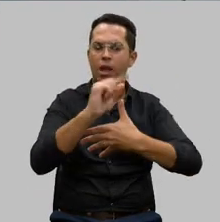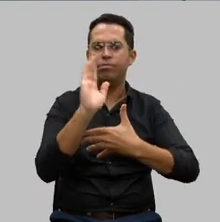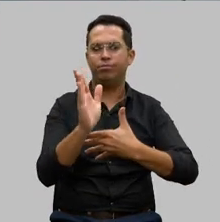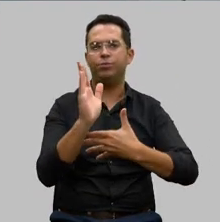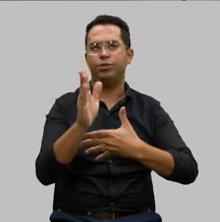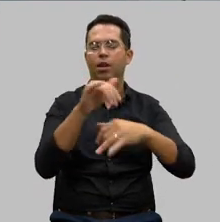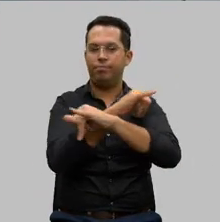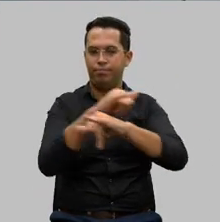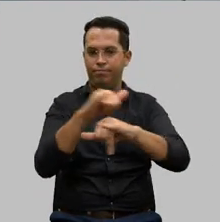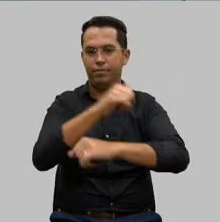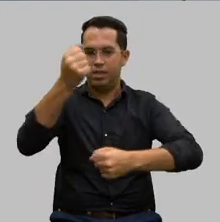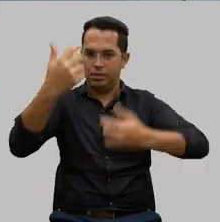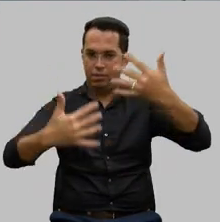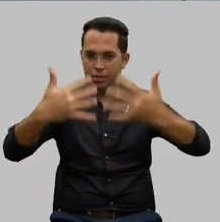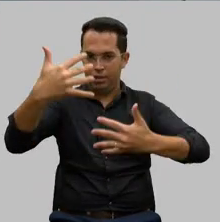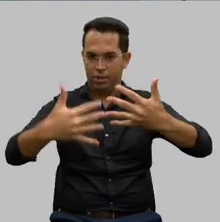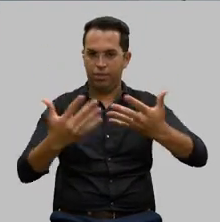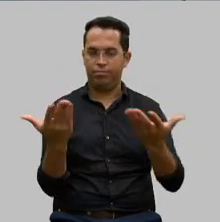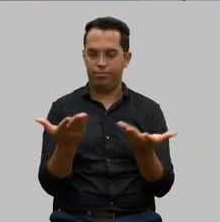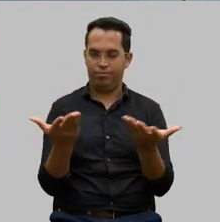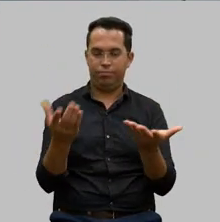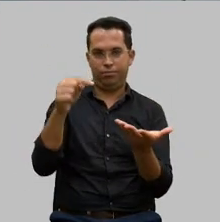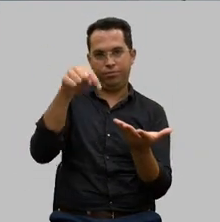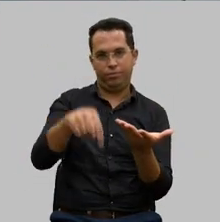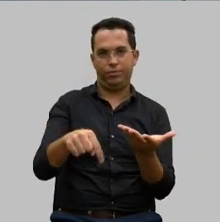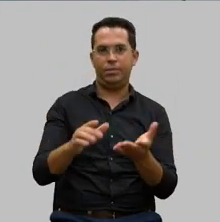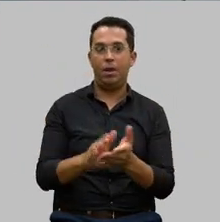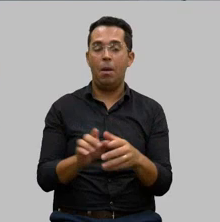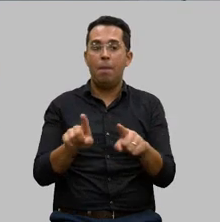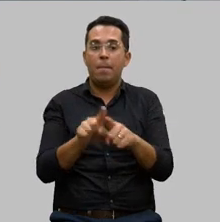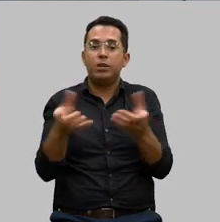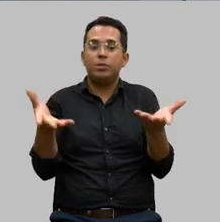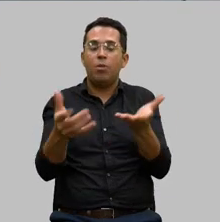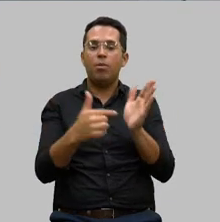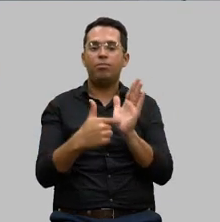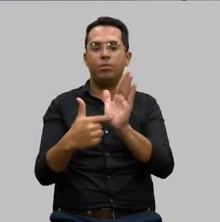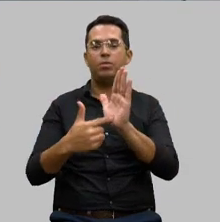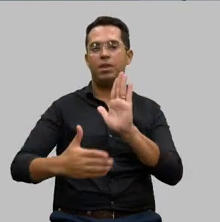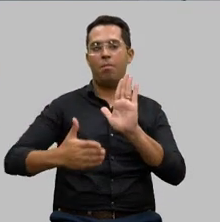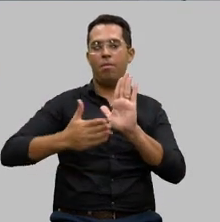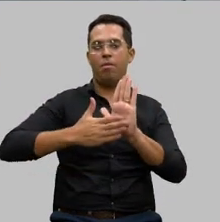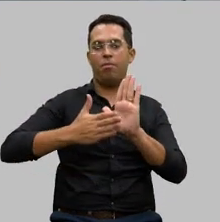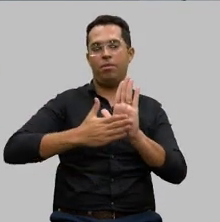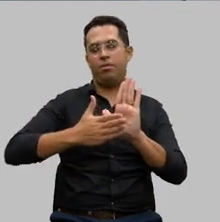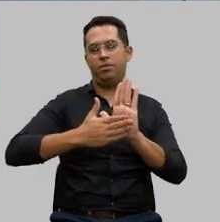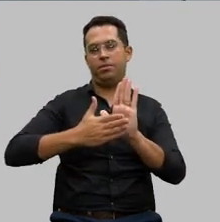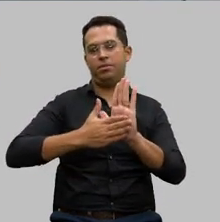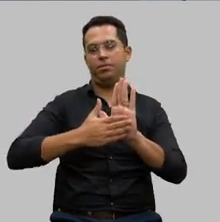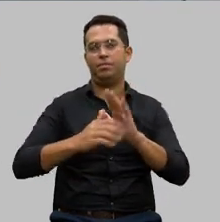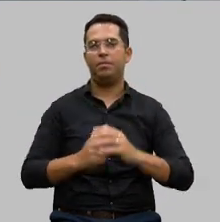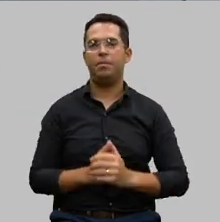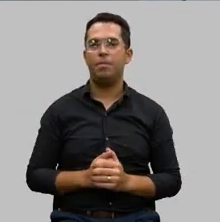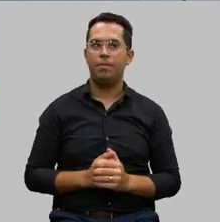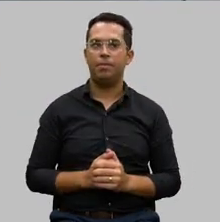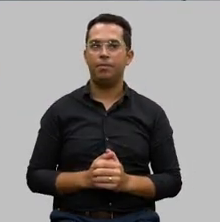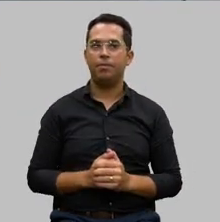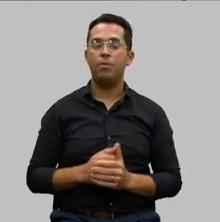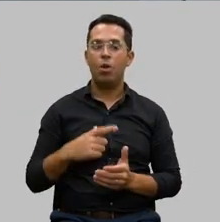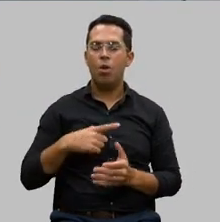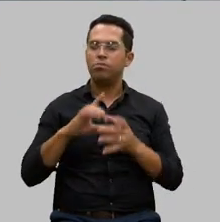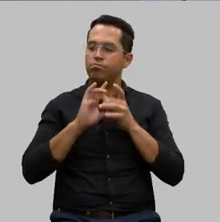para falar sobre a nossa frente parlamentar sobre as nossas propostas né nós estamos abertos a receber todas as pessoas que